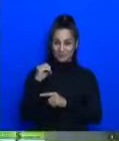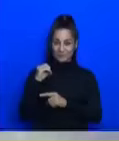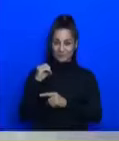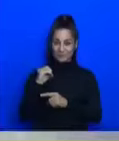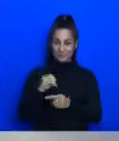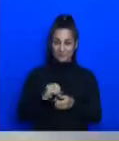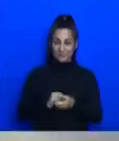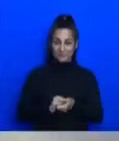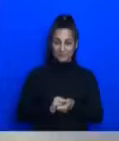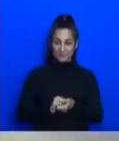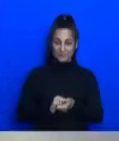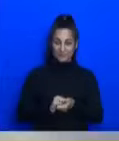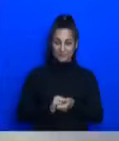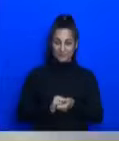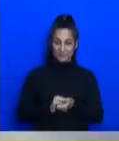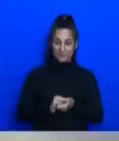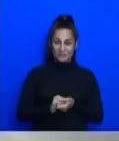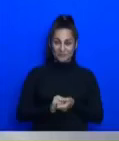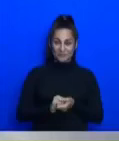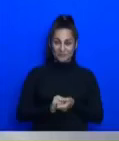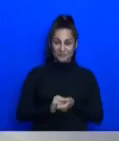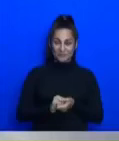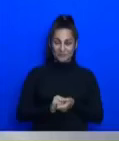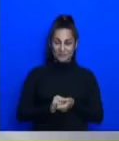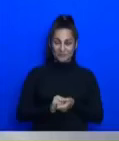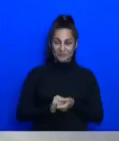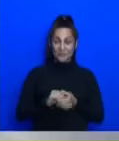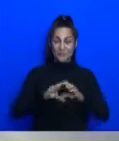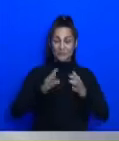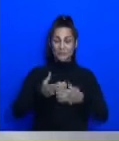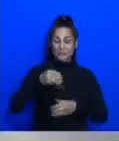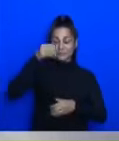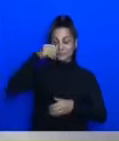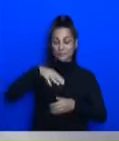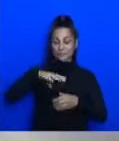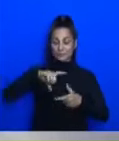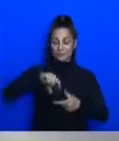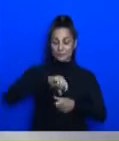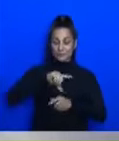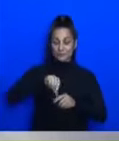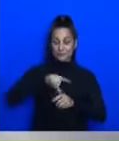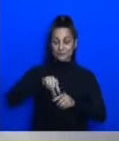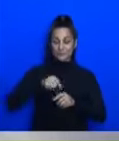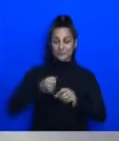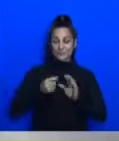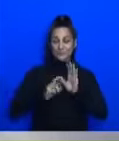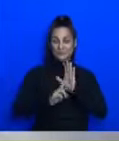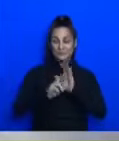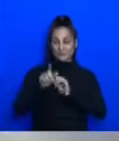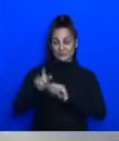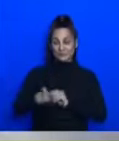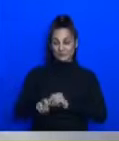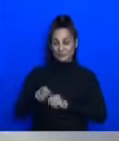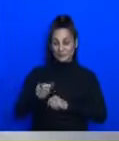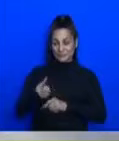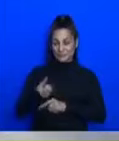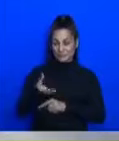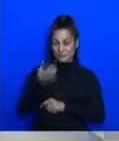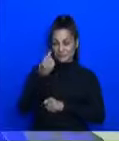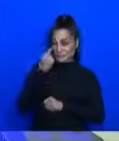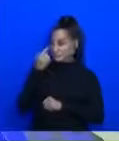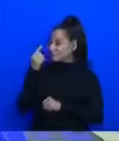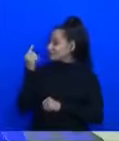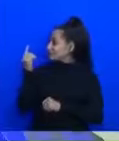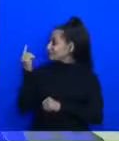sorte, apresentando, você conferindo aí no detalhe. Bola no suporte, o globo já identificado para o sorteio do número correspondente à coluna número 6.